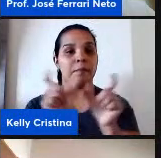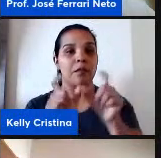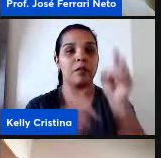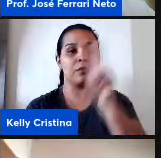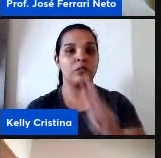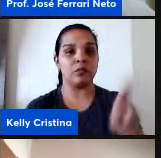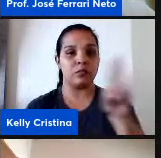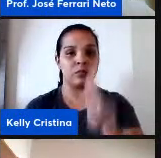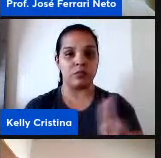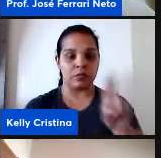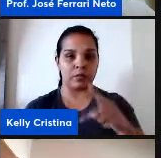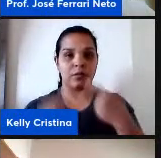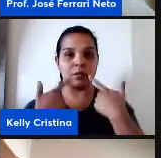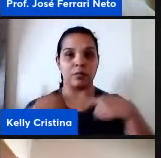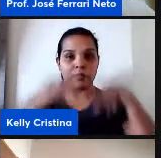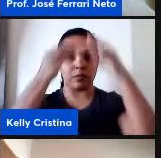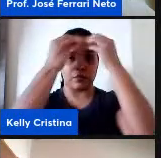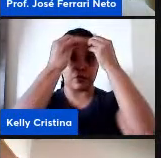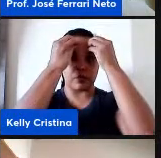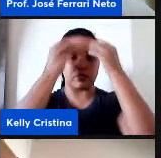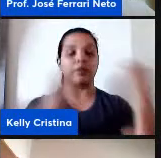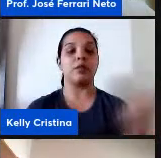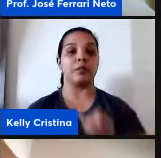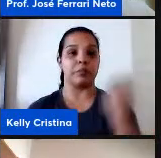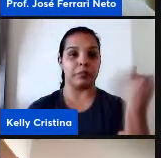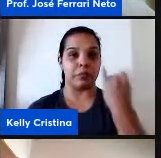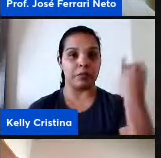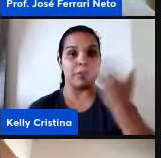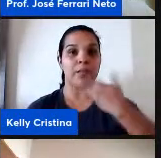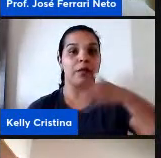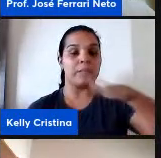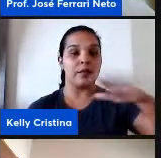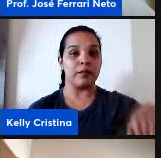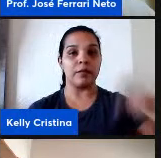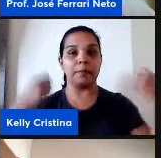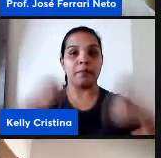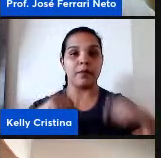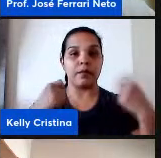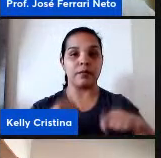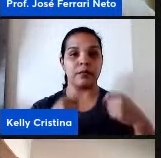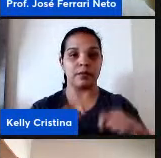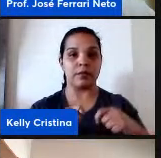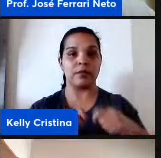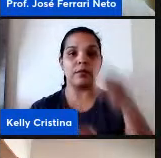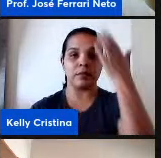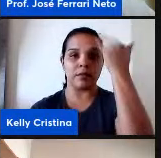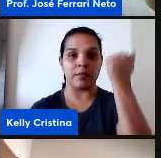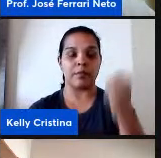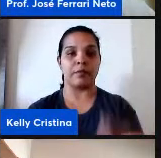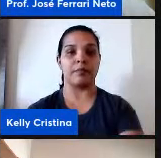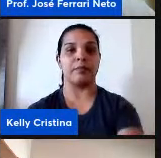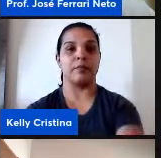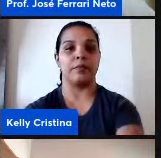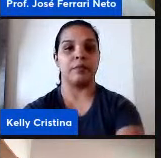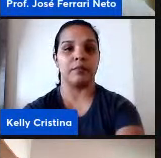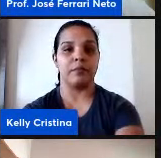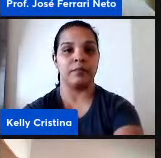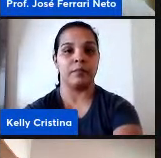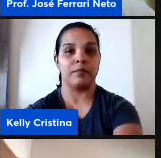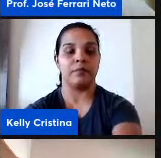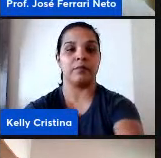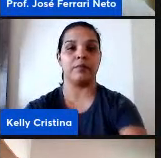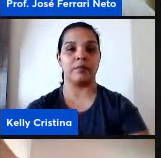nossa linguagem, e eles são importantes. A criança precisa se dar conta disso. Né? É simples, é evidente,